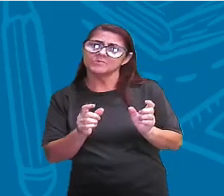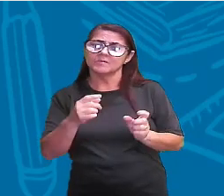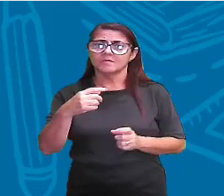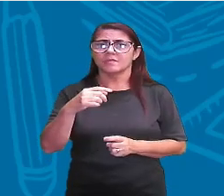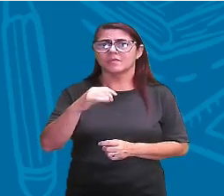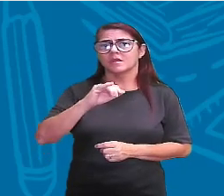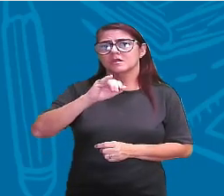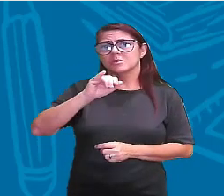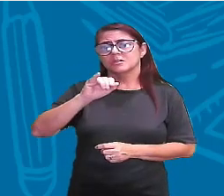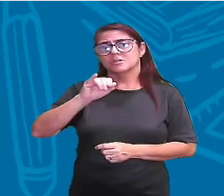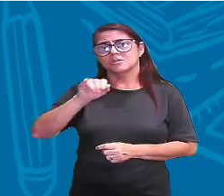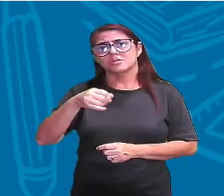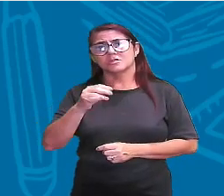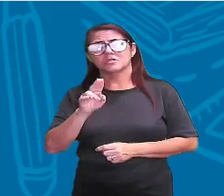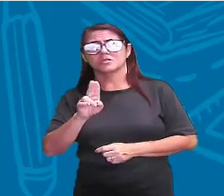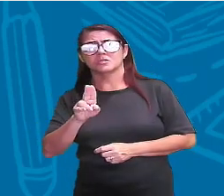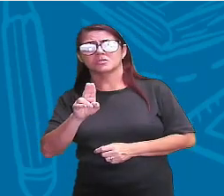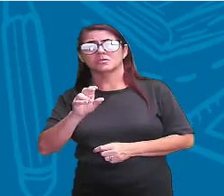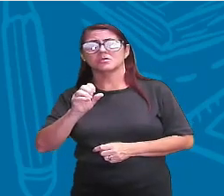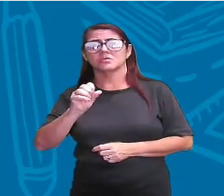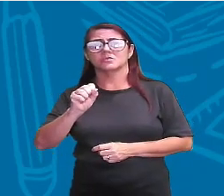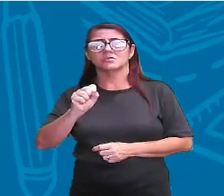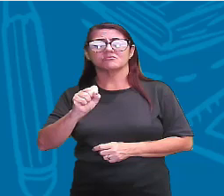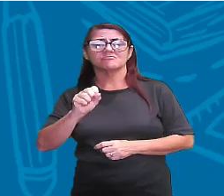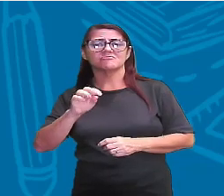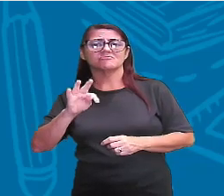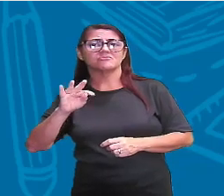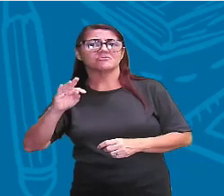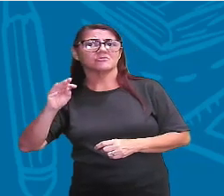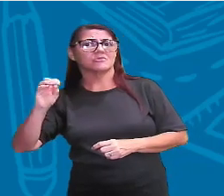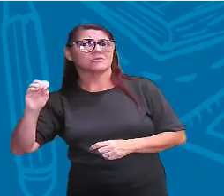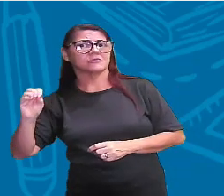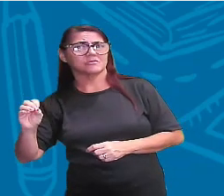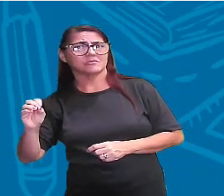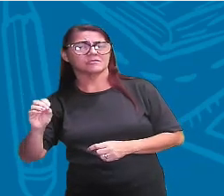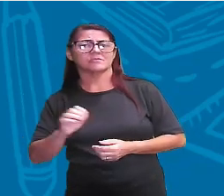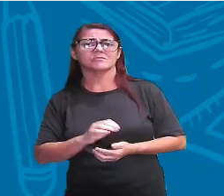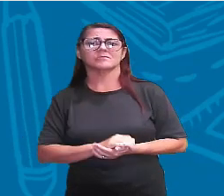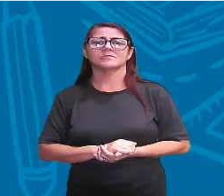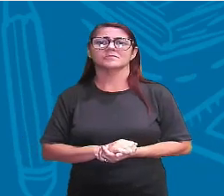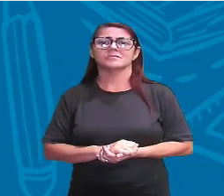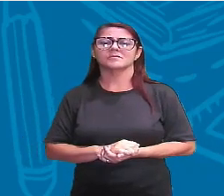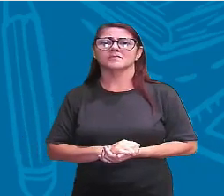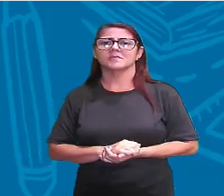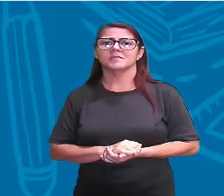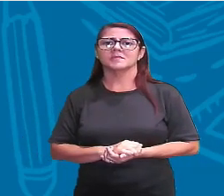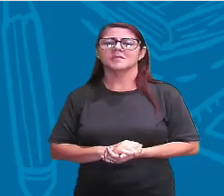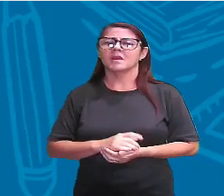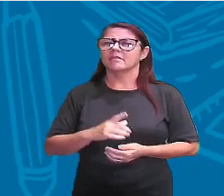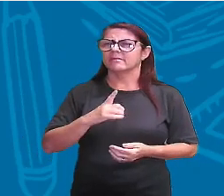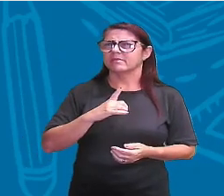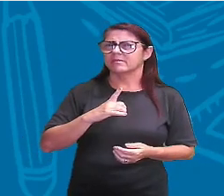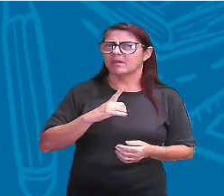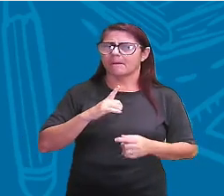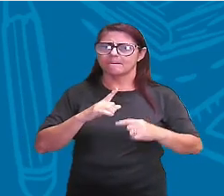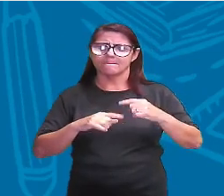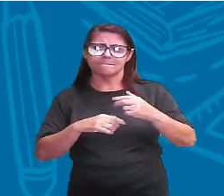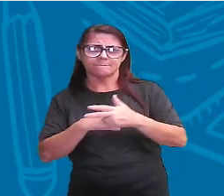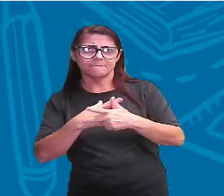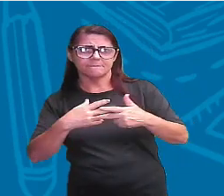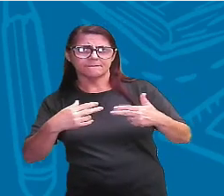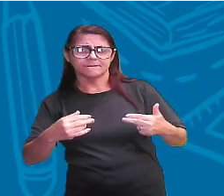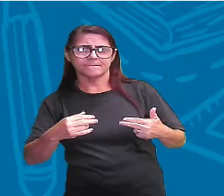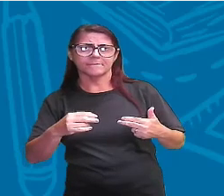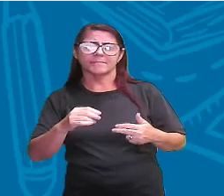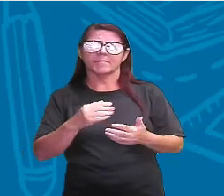ele se transforma em them. Então, fica bem ligadinho aí. Teu it está com papel de objeto, ele está fazendo